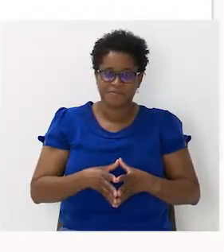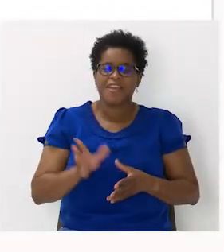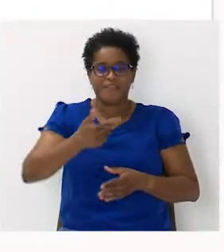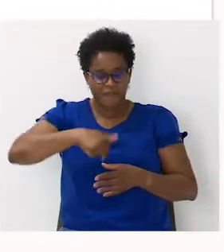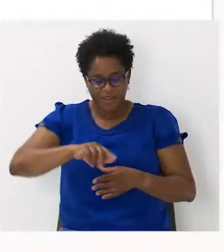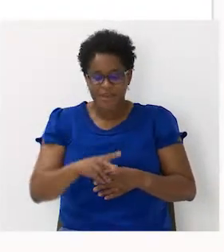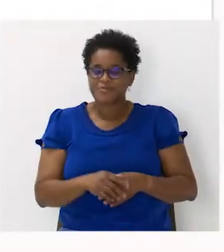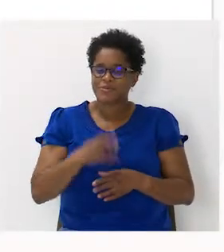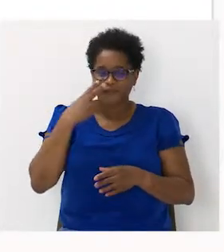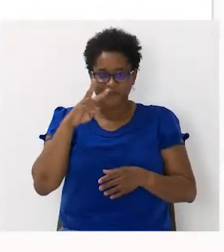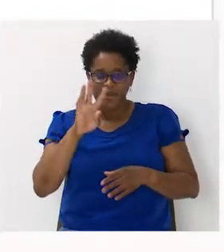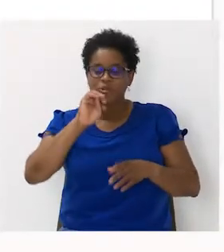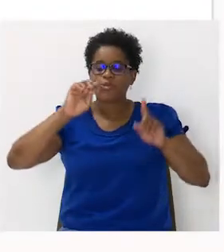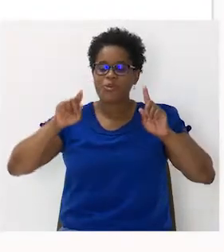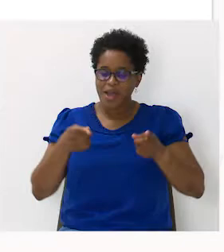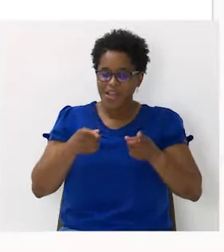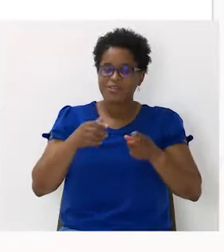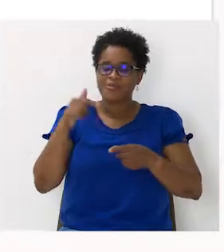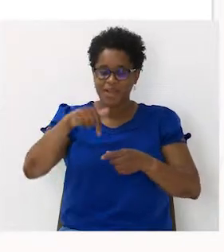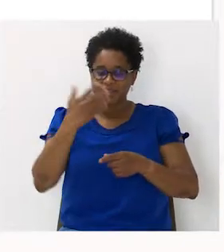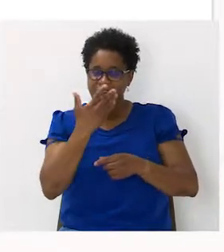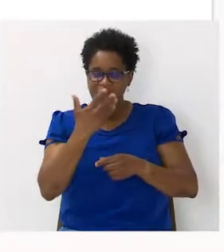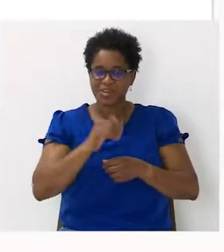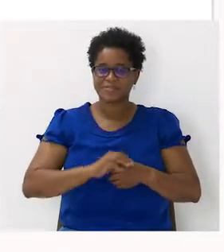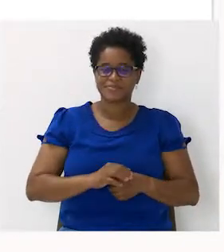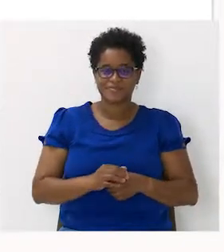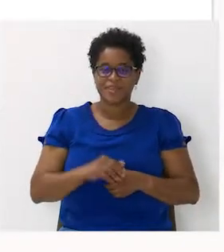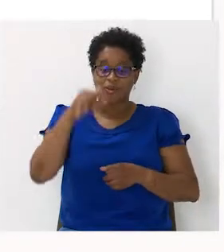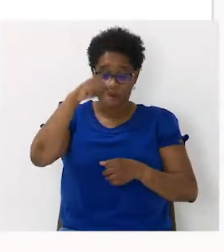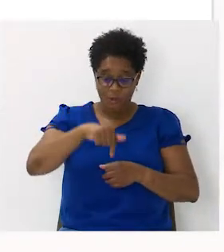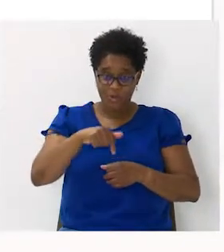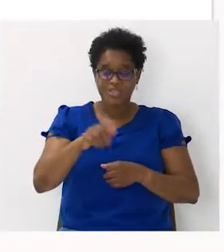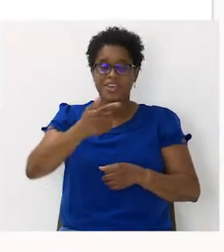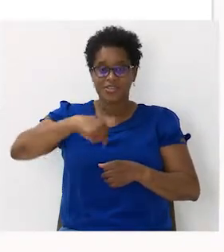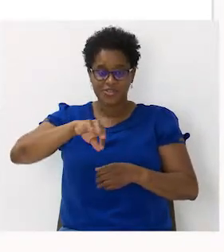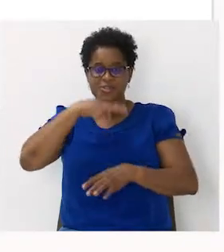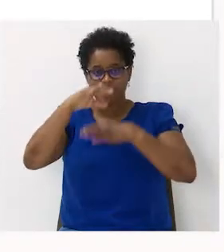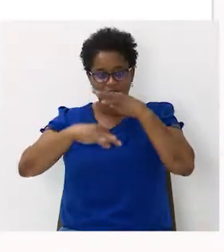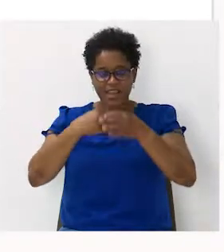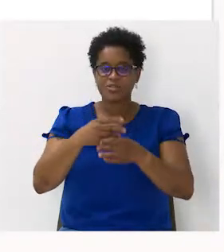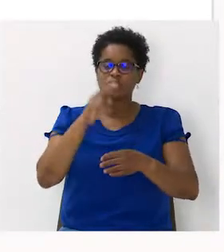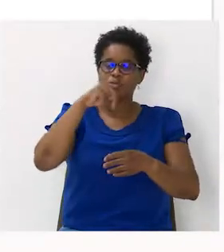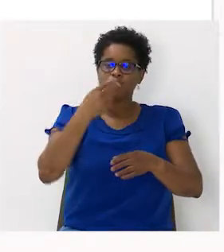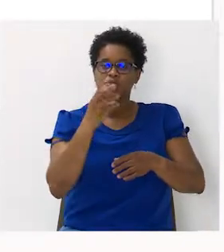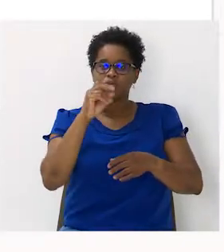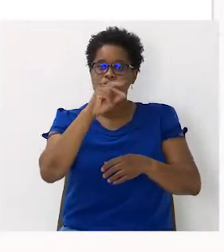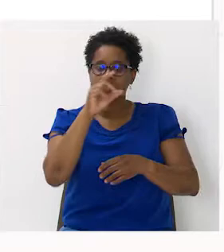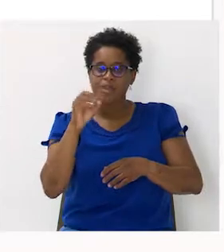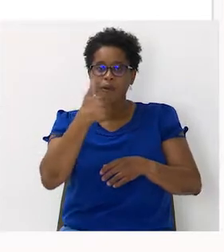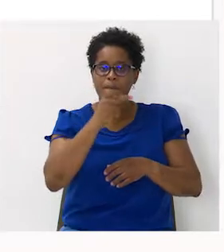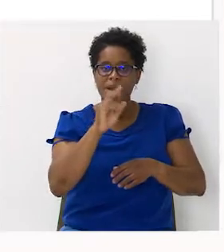Vamos conhecer o sumário para essa aula. Hoje nós vamos falar sobre noção